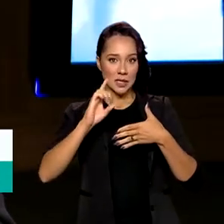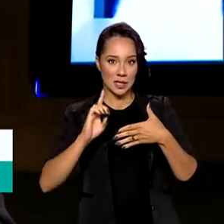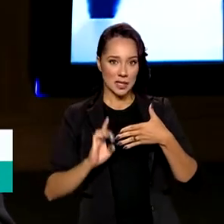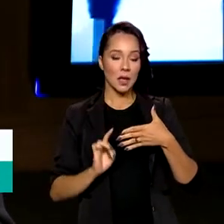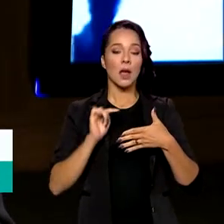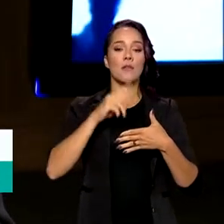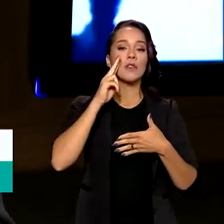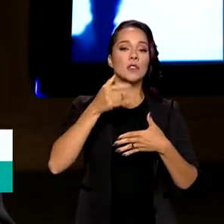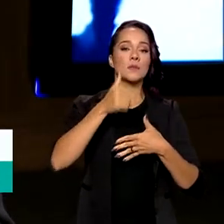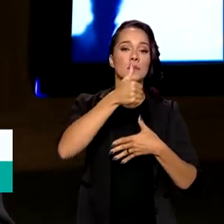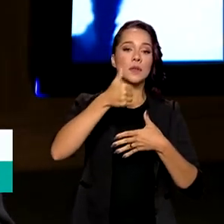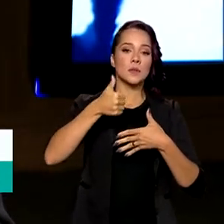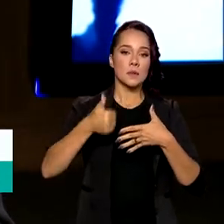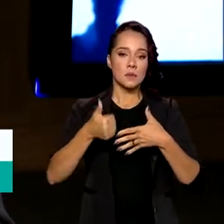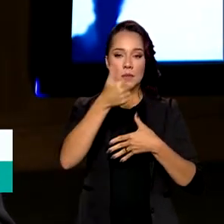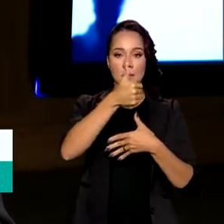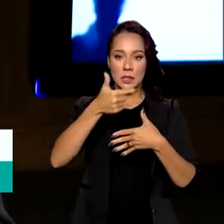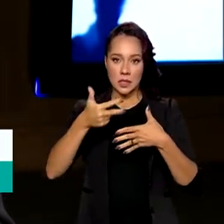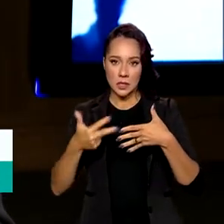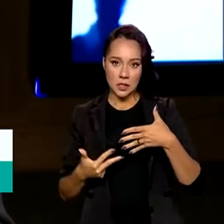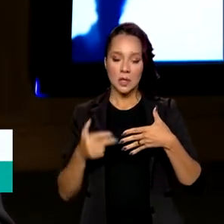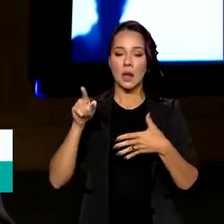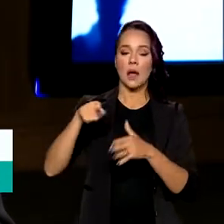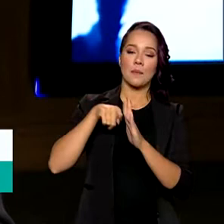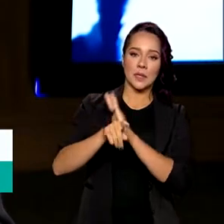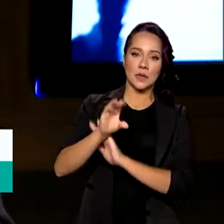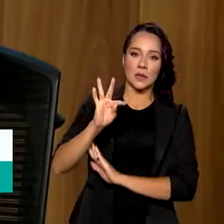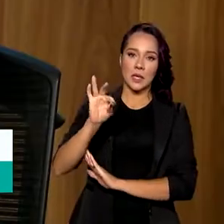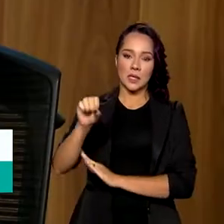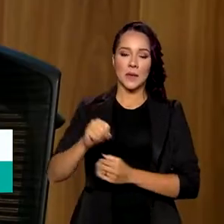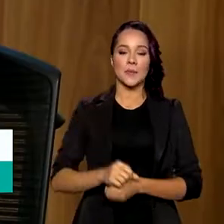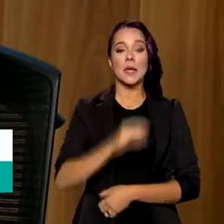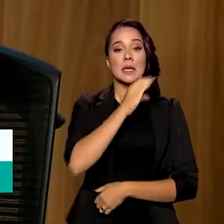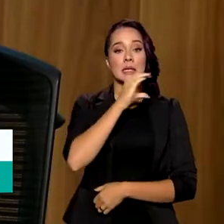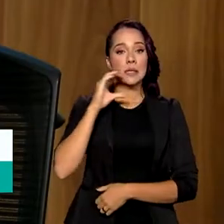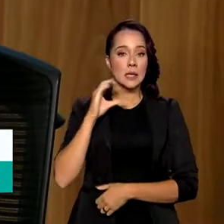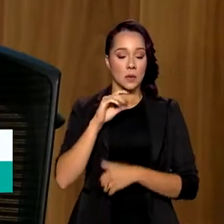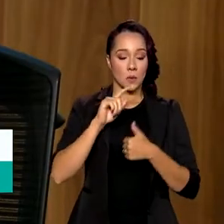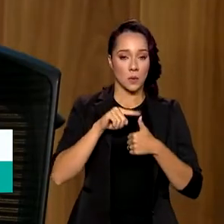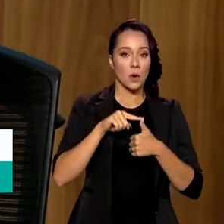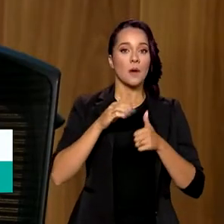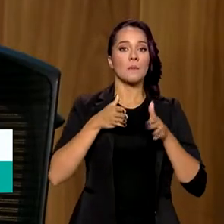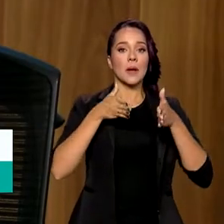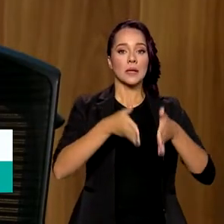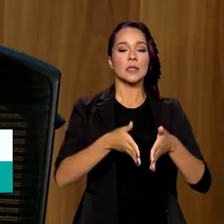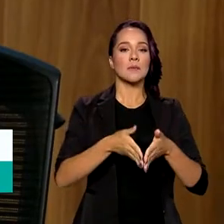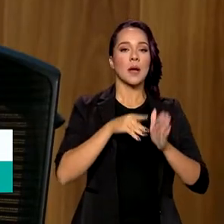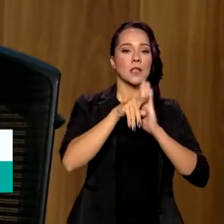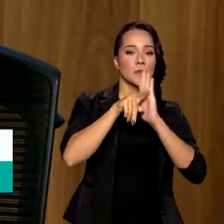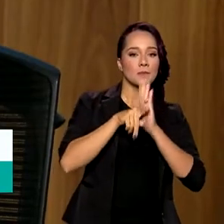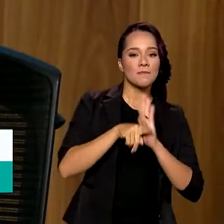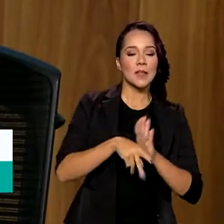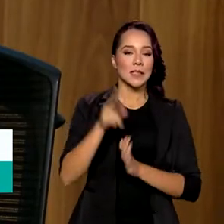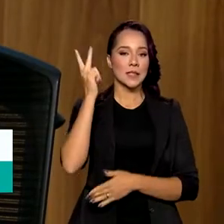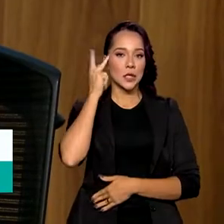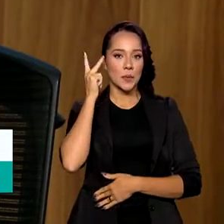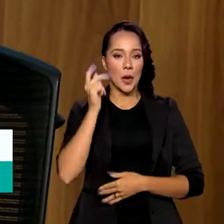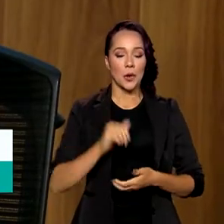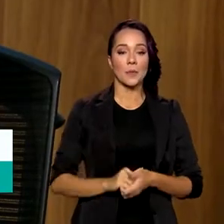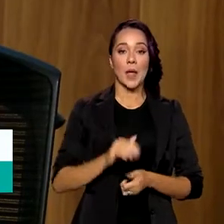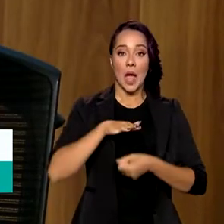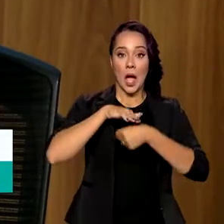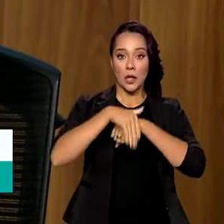respeitando os primeiros colocados nas pesquisas registradas no TSE Ciro Gomes do PDT participa de saber em São